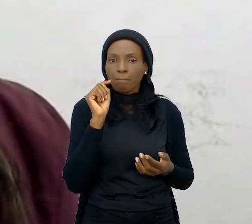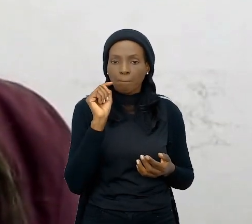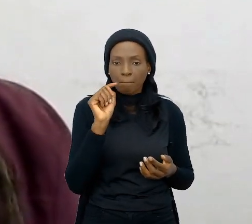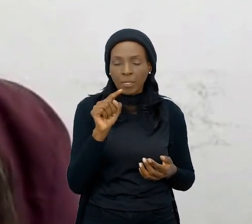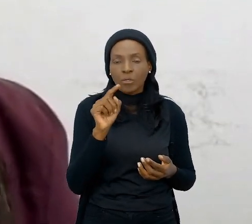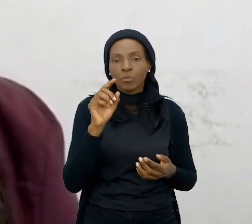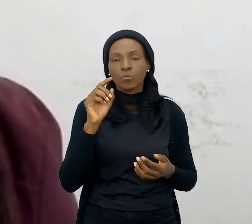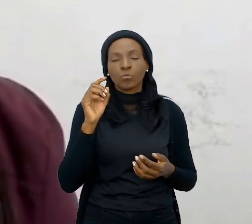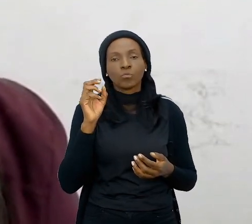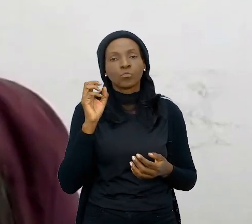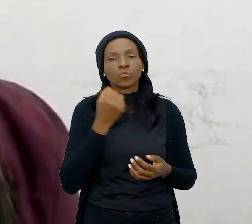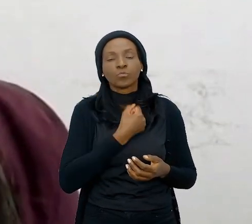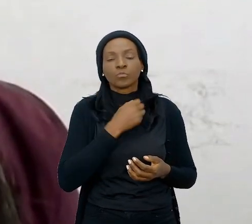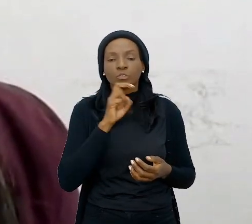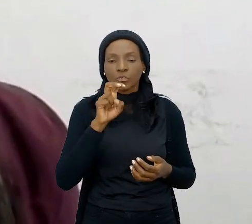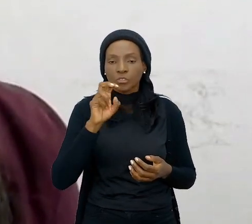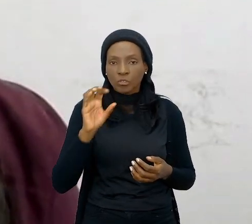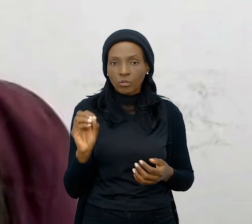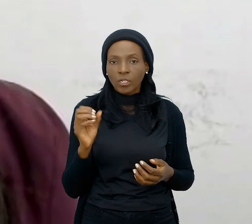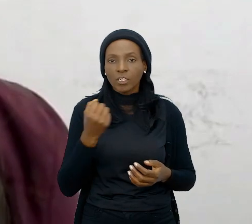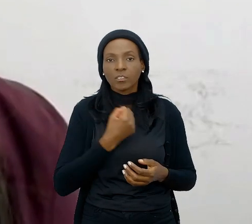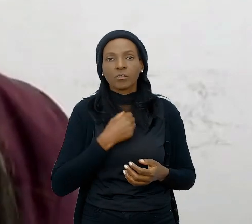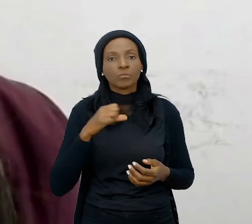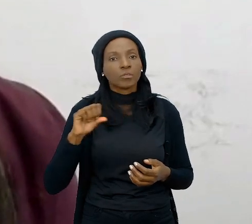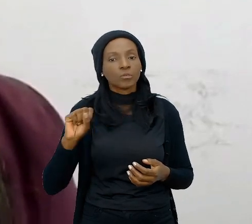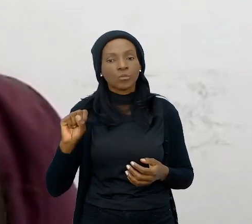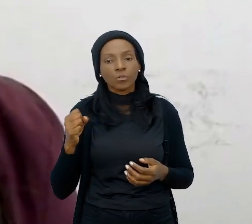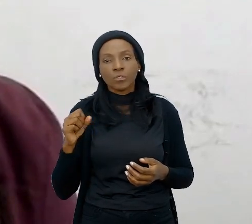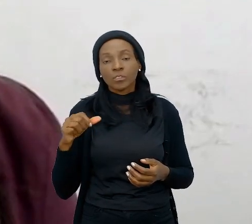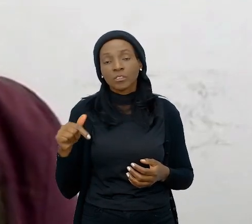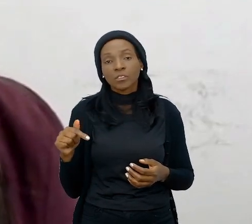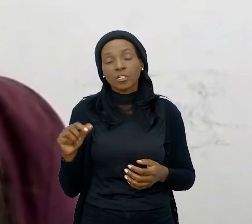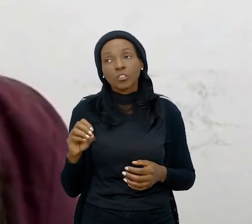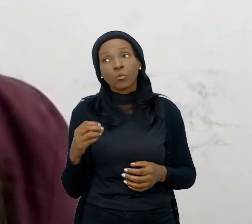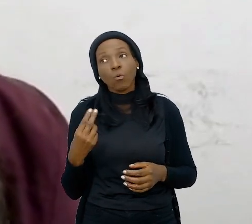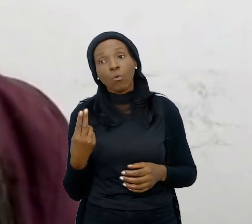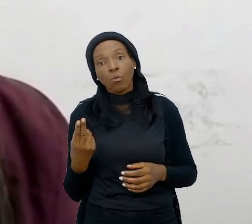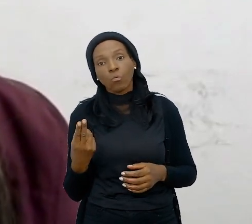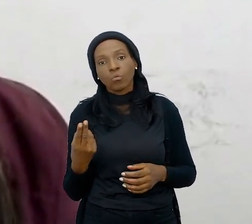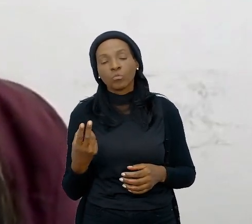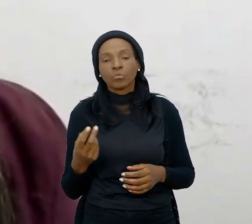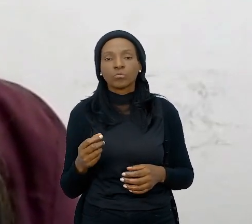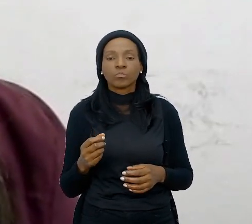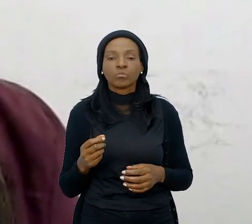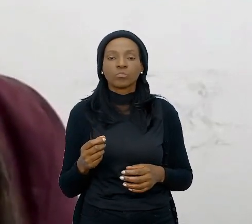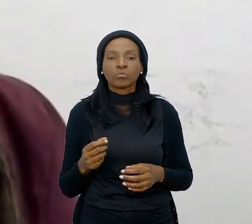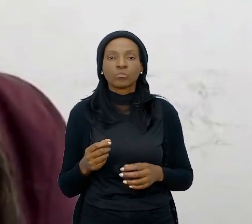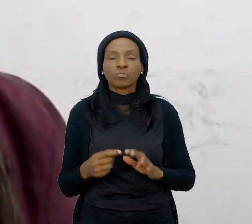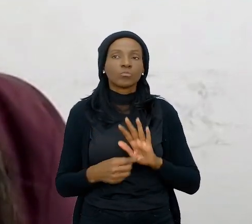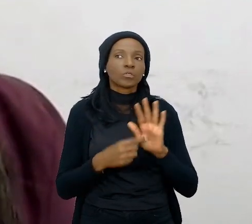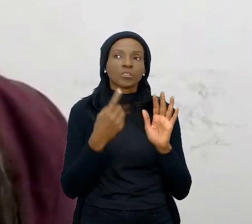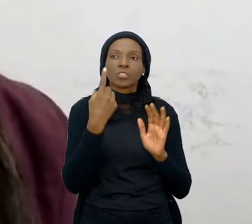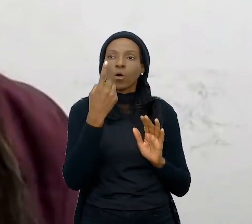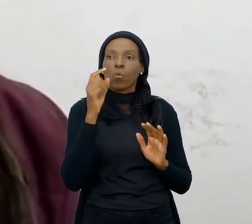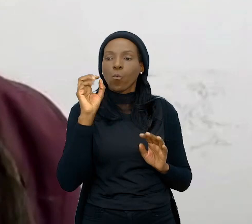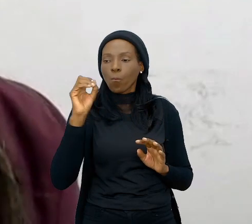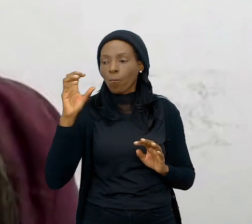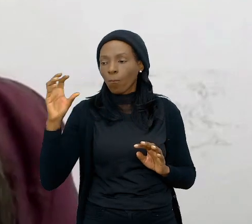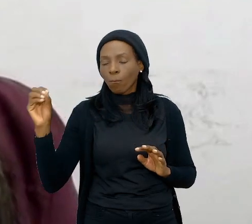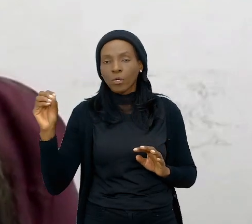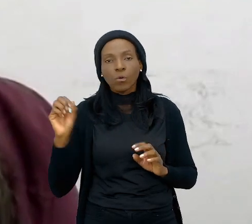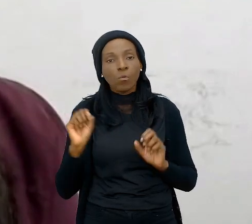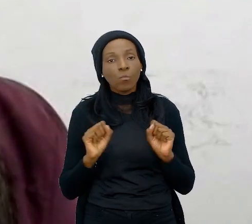número 50 e pelo número 87. Ou ainda, ao invés de representar pelo 1000, ela diminuir